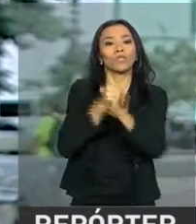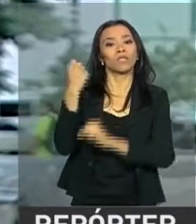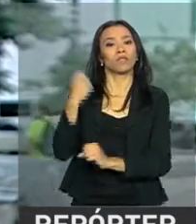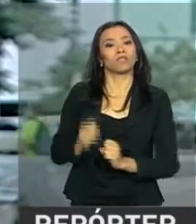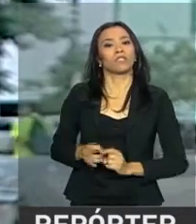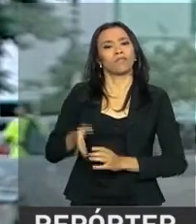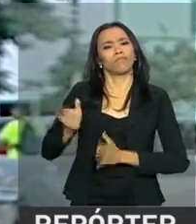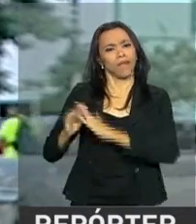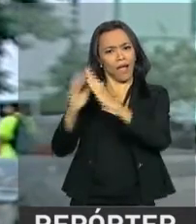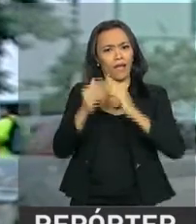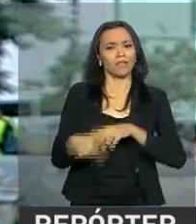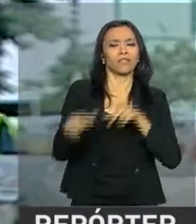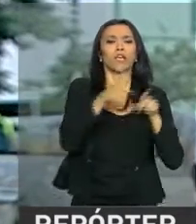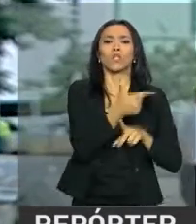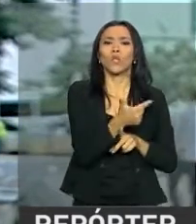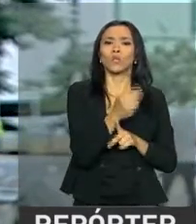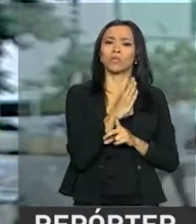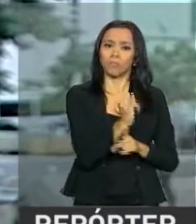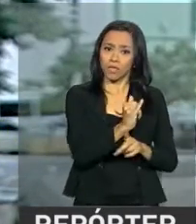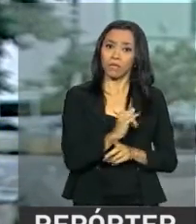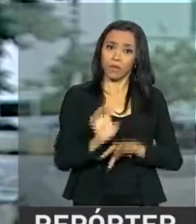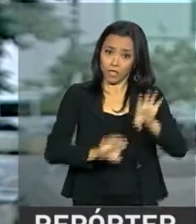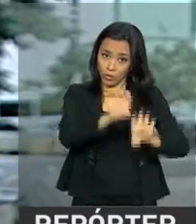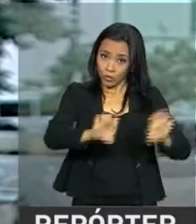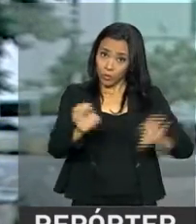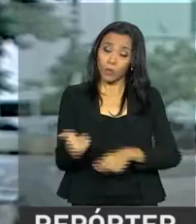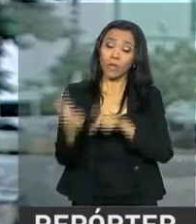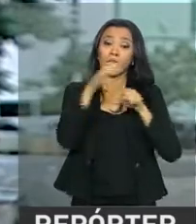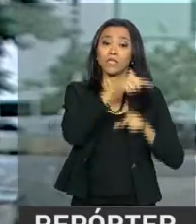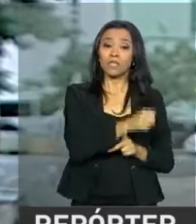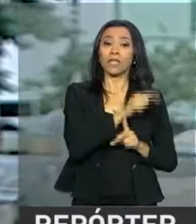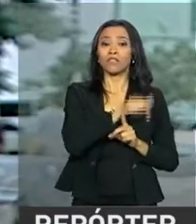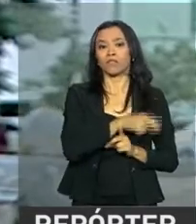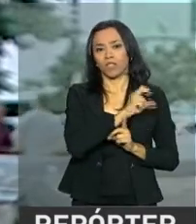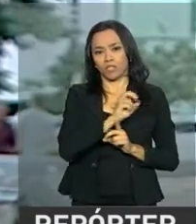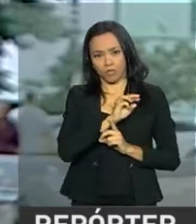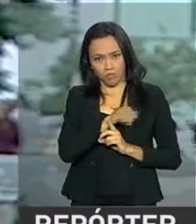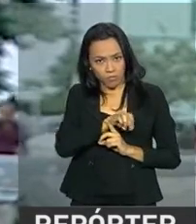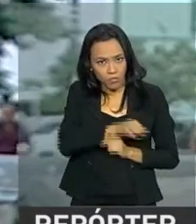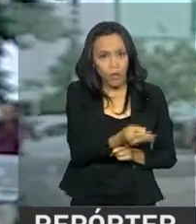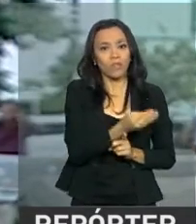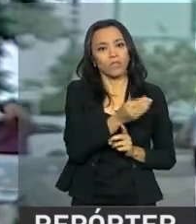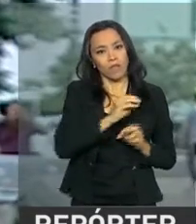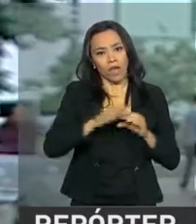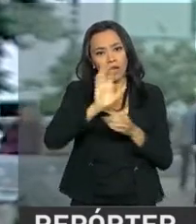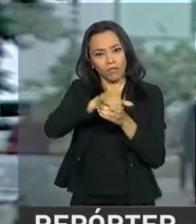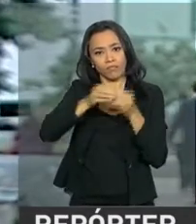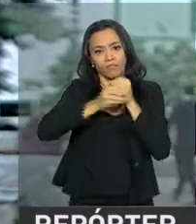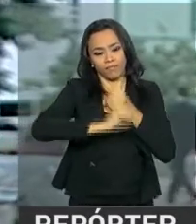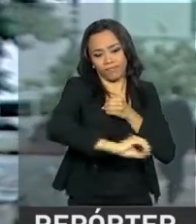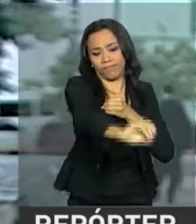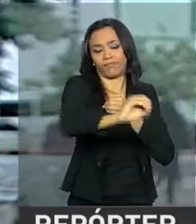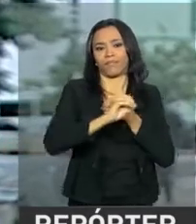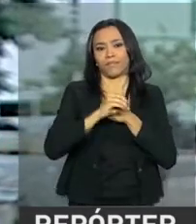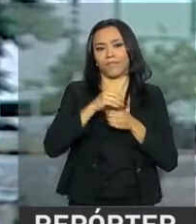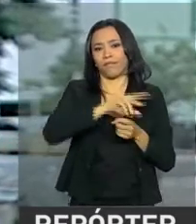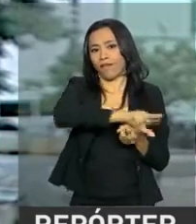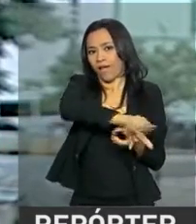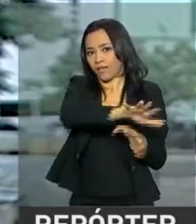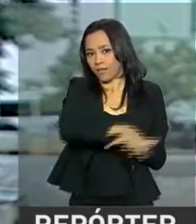bilhões para infraestrutura e 7 bilhões e meio de reais para o saneamento básico. Em setembro,